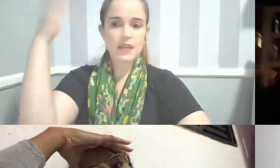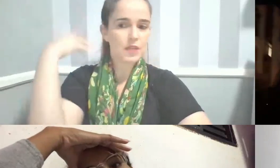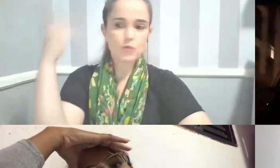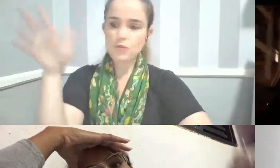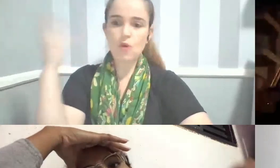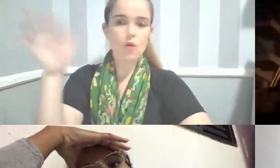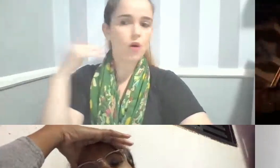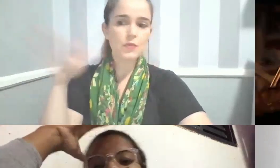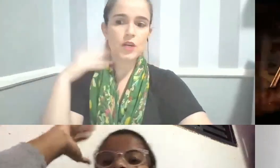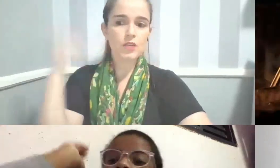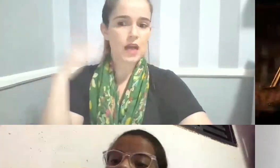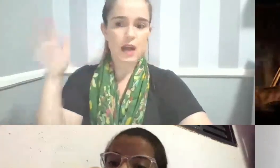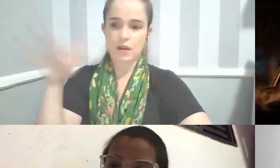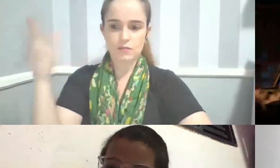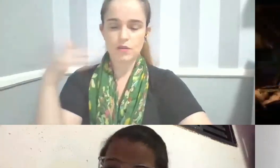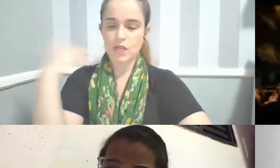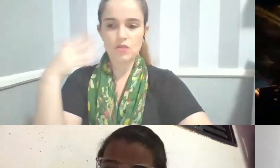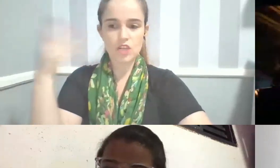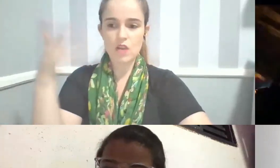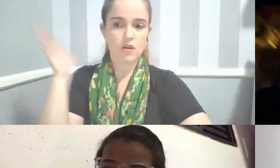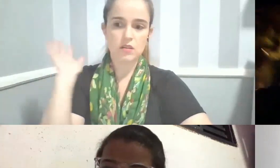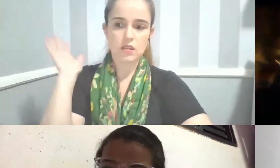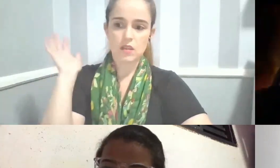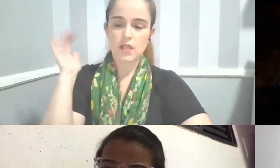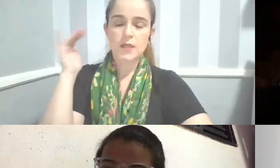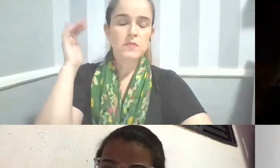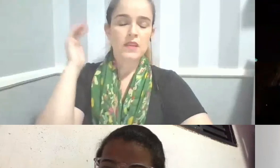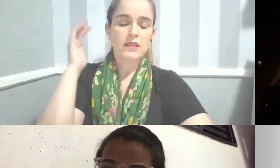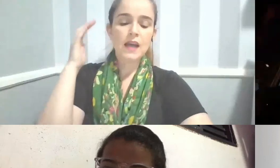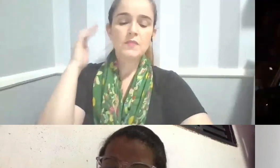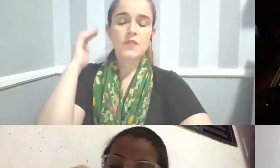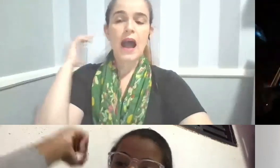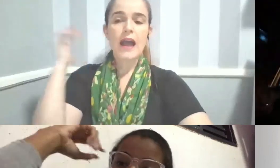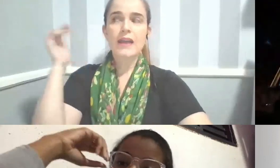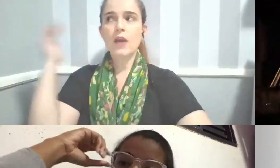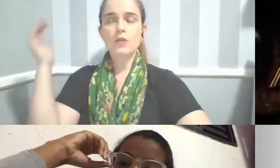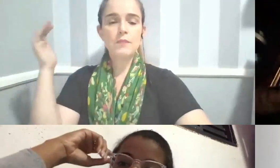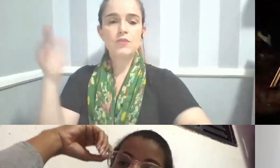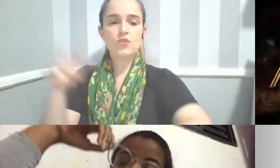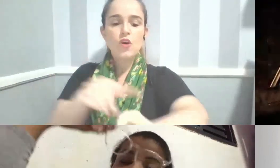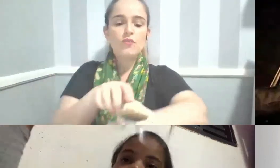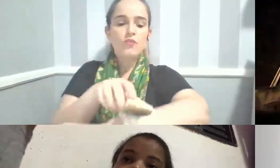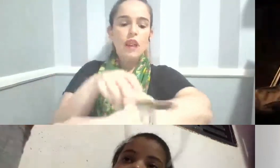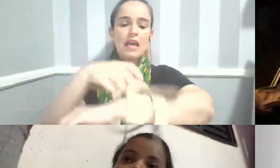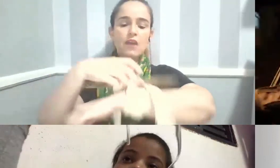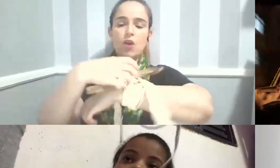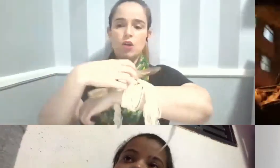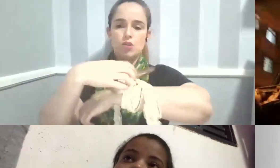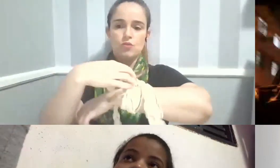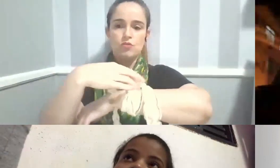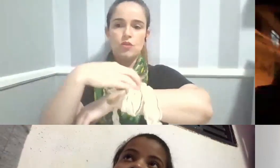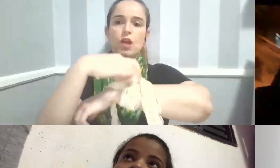Nisso, infelizmente, o socorro está demorando a chegar. A ambulância não chegou. Tá? Aí deu o tempinho de novo, vou lá